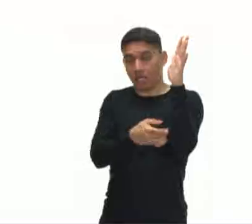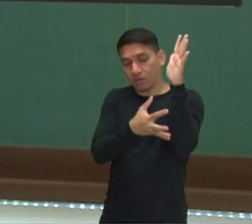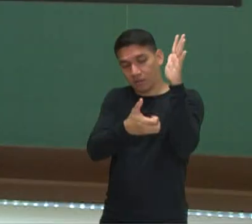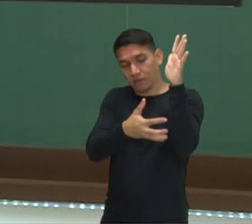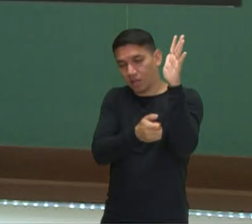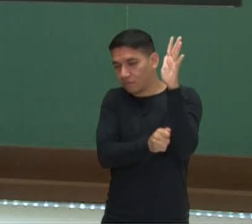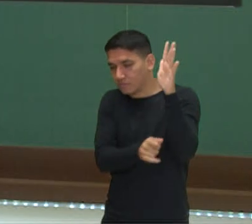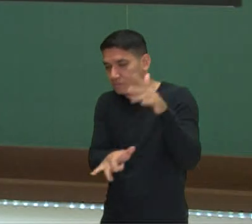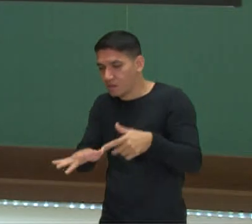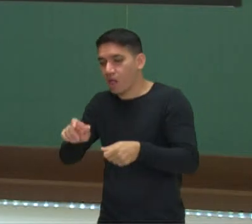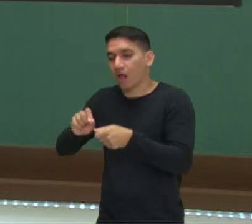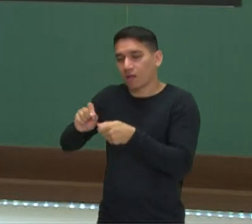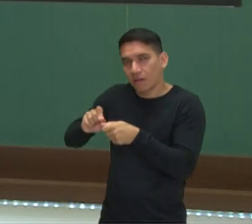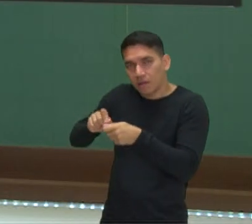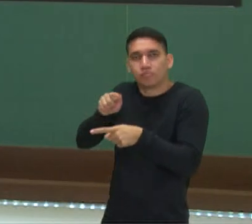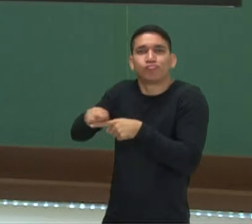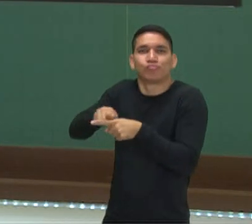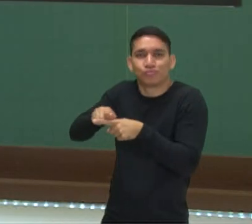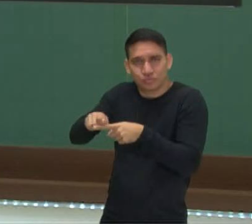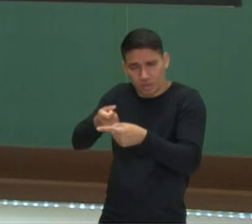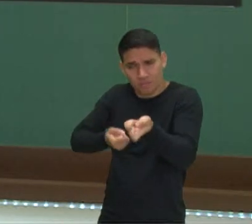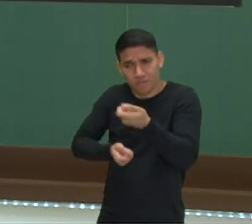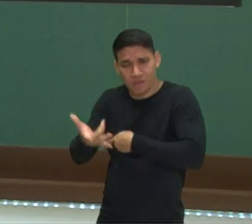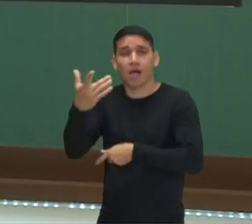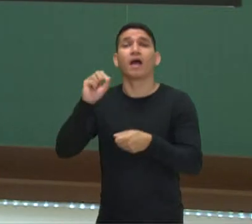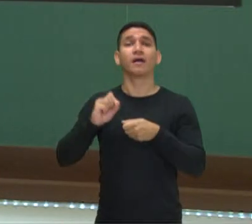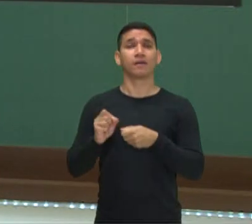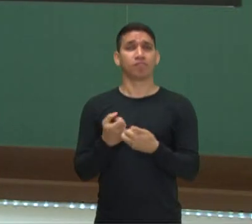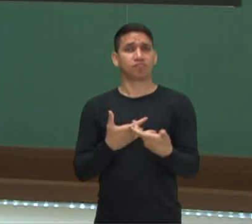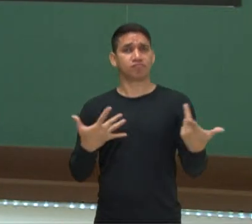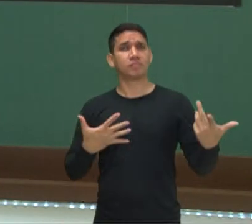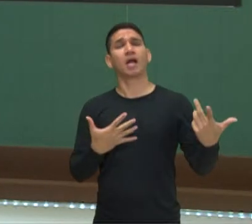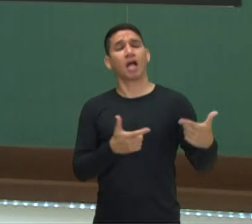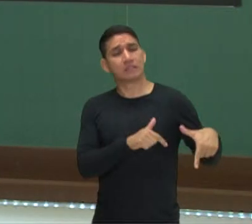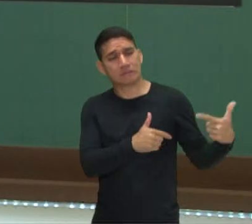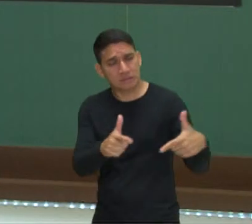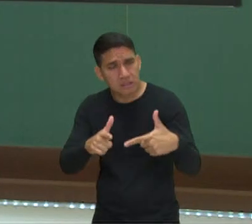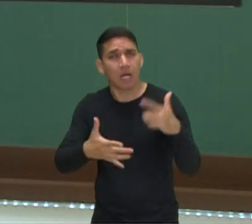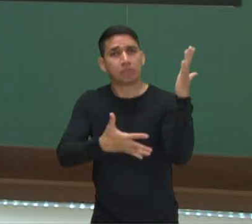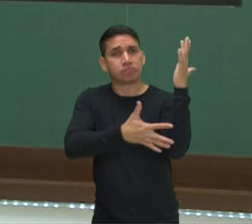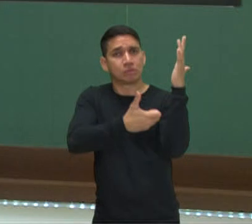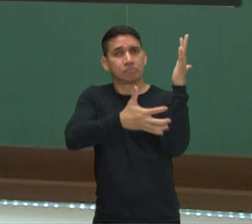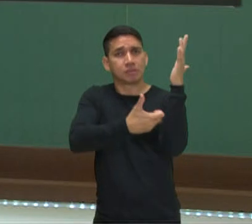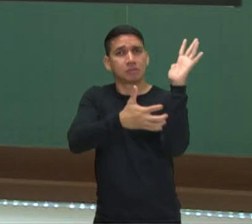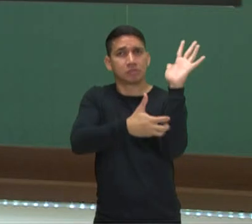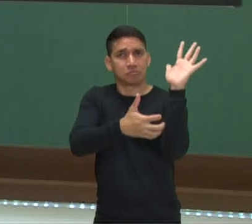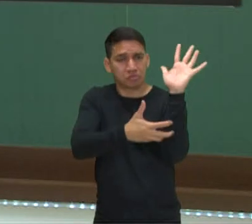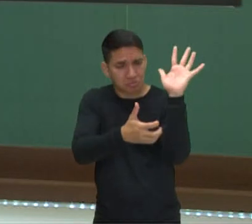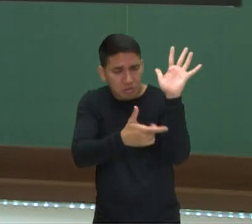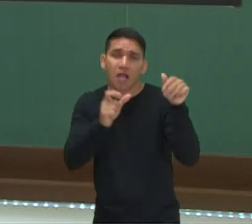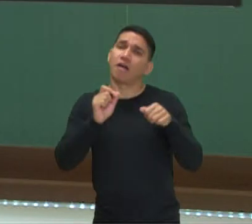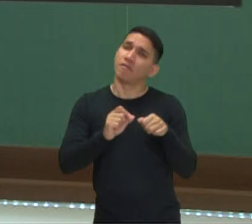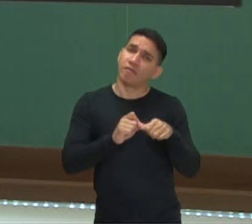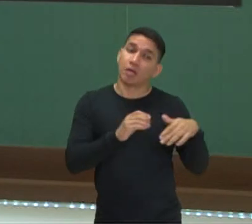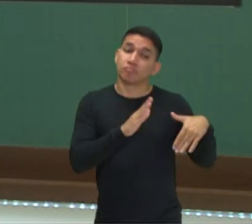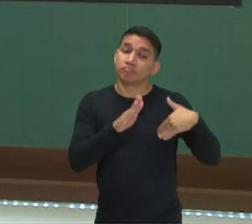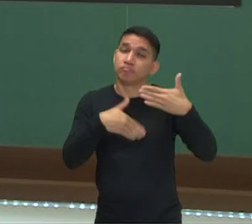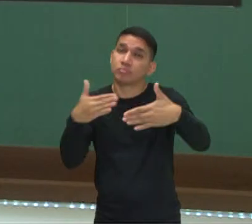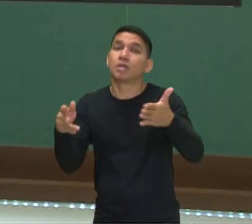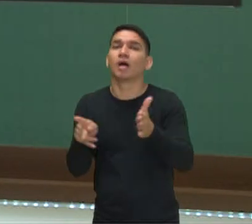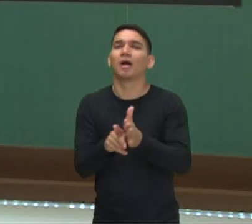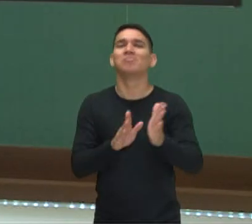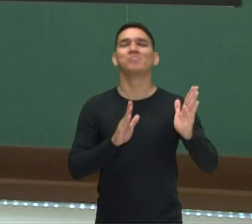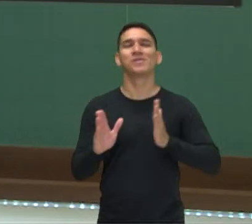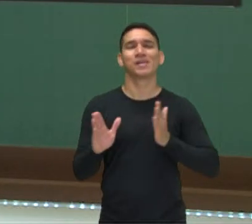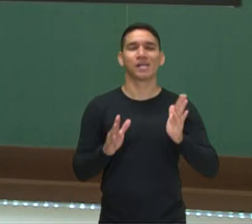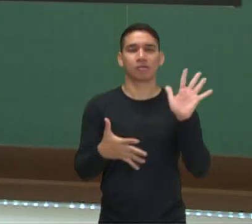atraídas para diversas áreas para desenvolver essas atividades de extração do látex ali para a produção da borracha. No ciclo da borracha, que